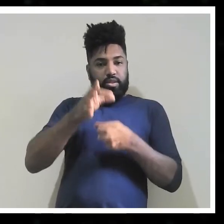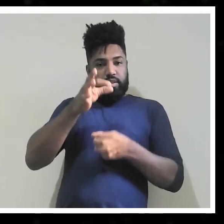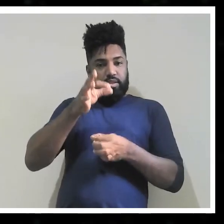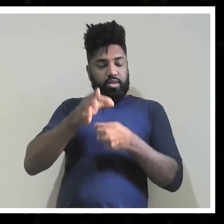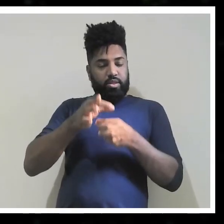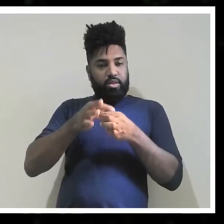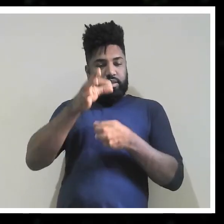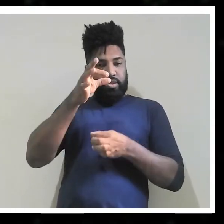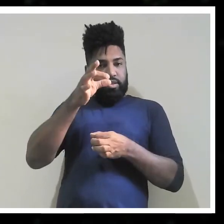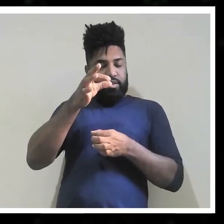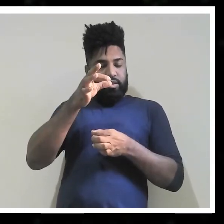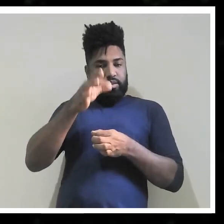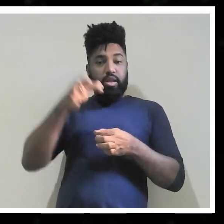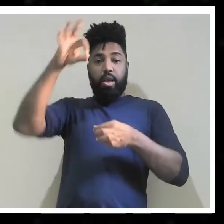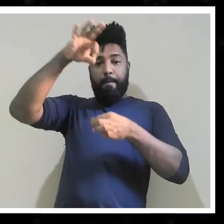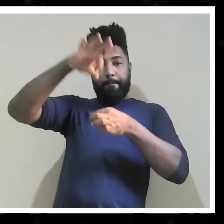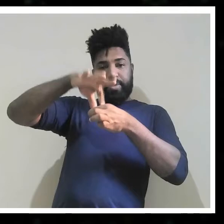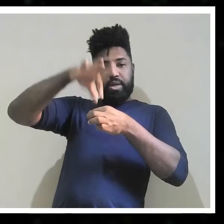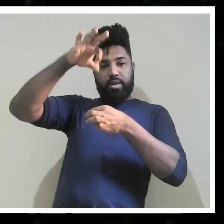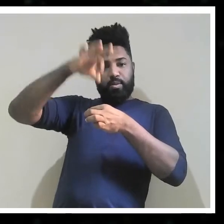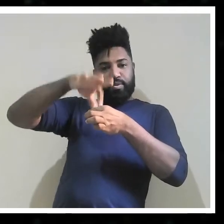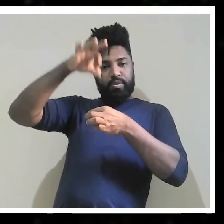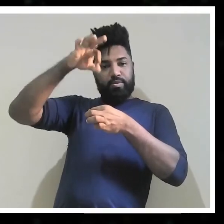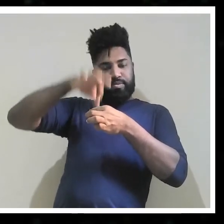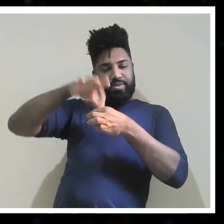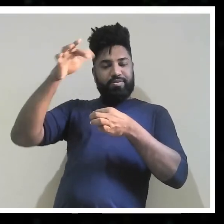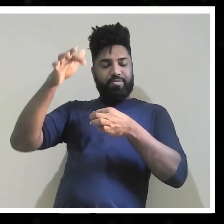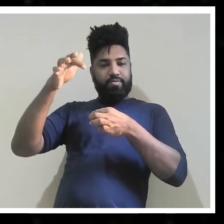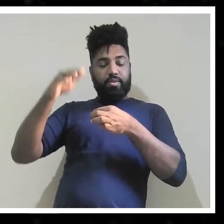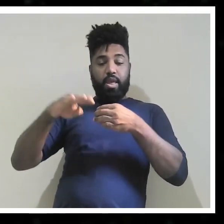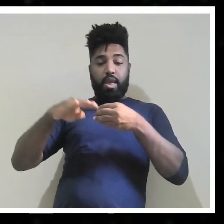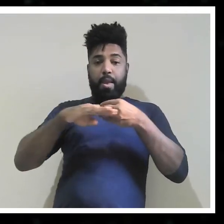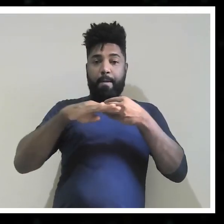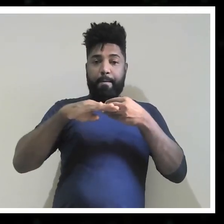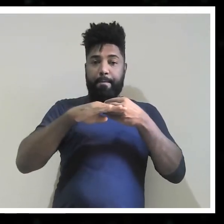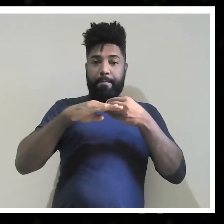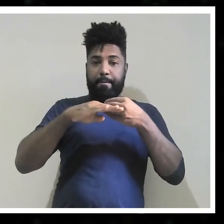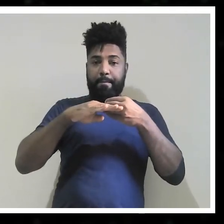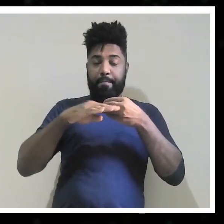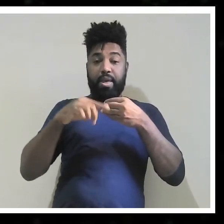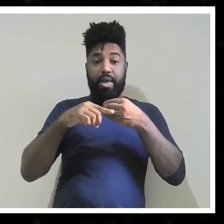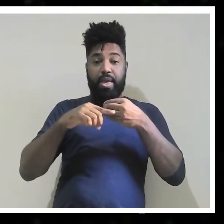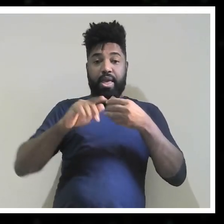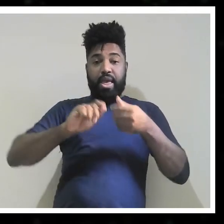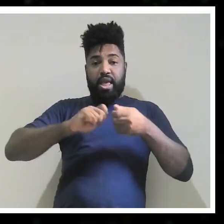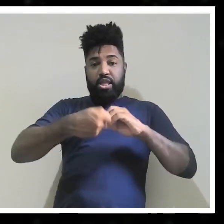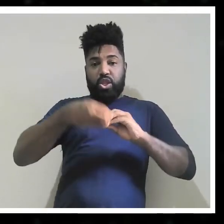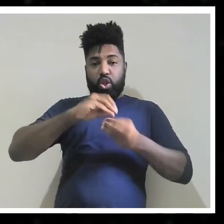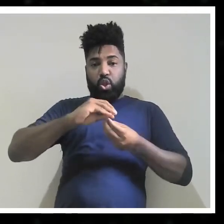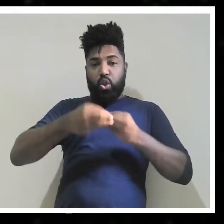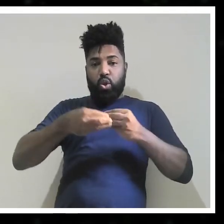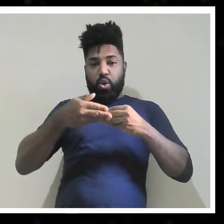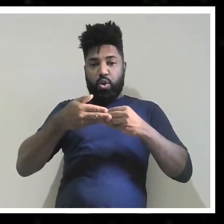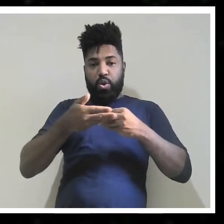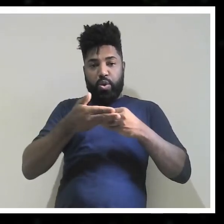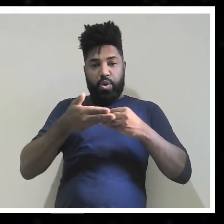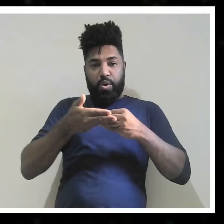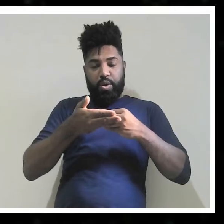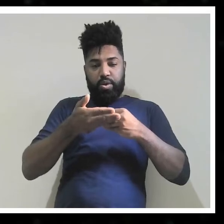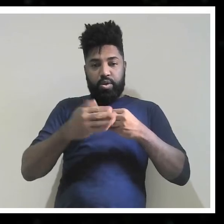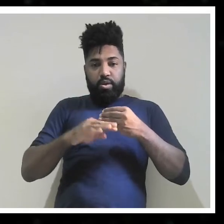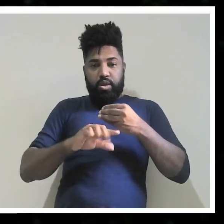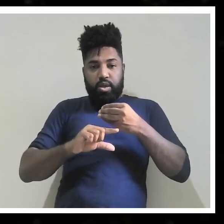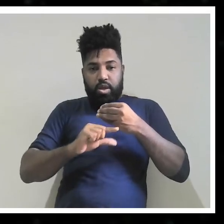filtrar. Só uma observação aqui. Tenta deixar metade do filtro com o restante das dobraduras, e não só um quarto do filtro com